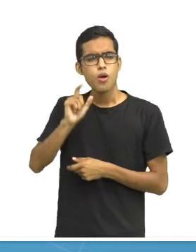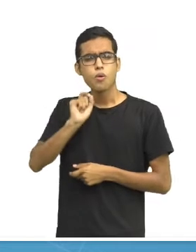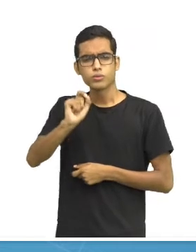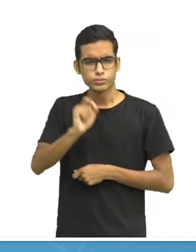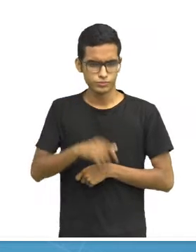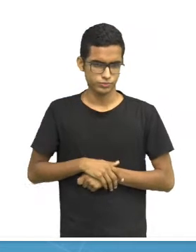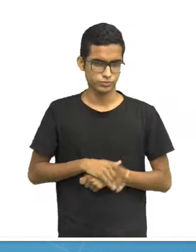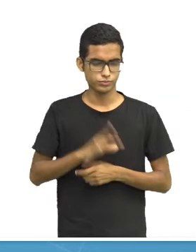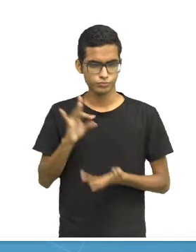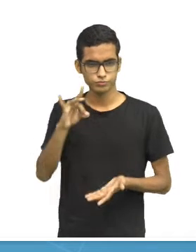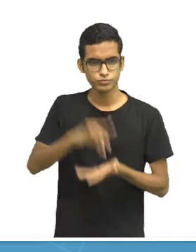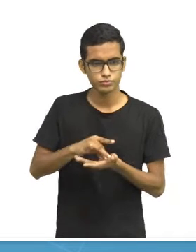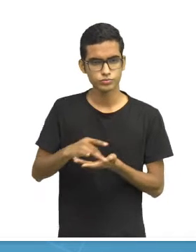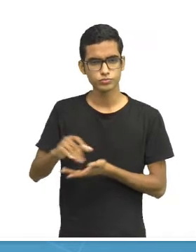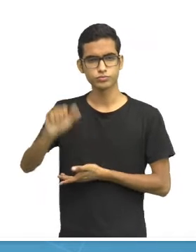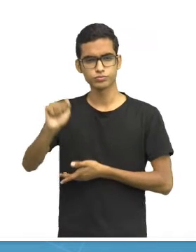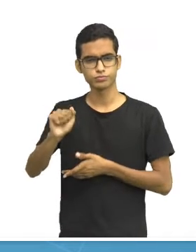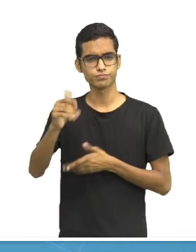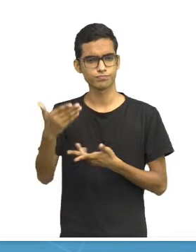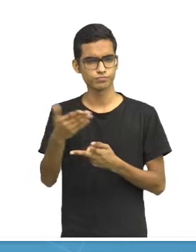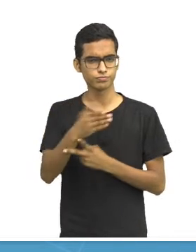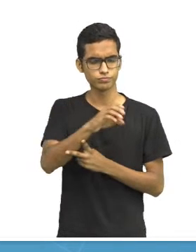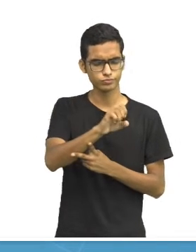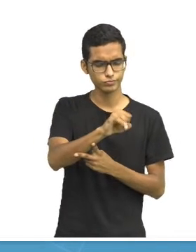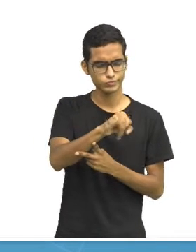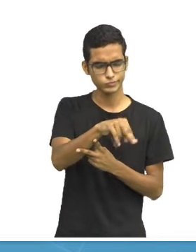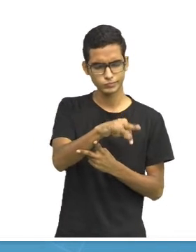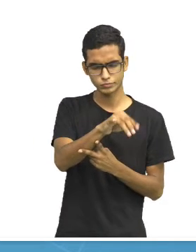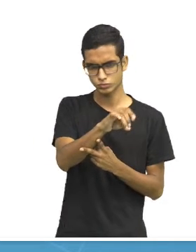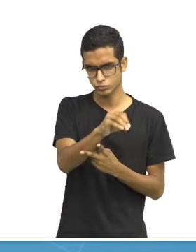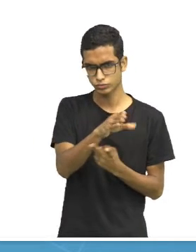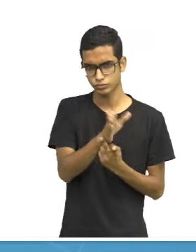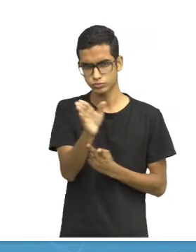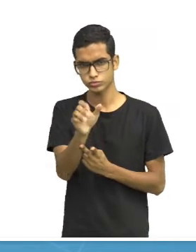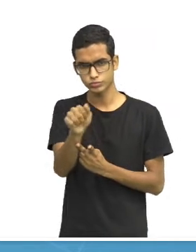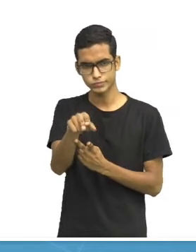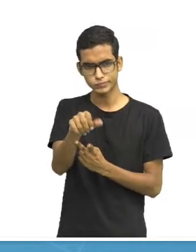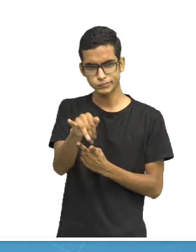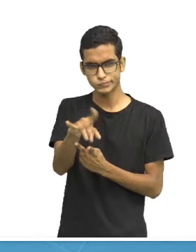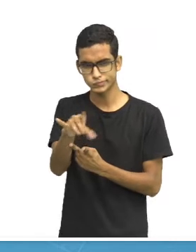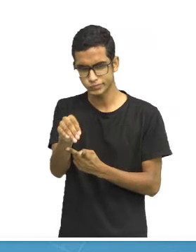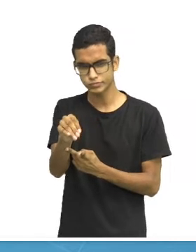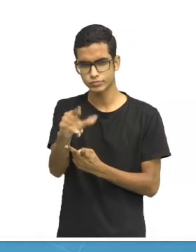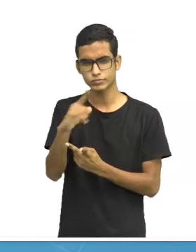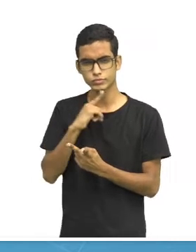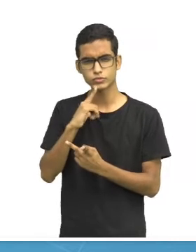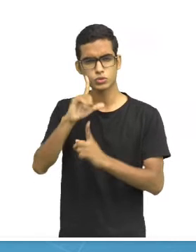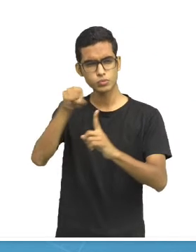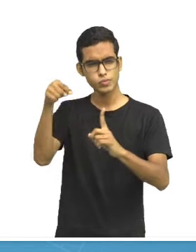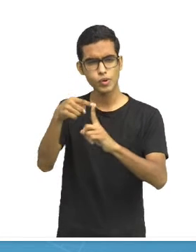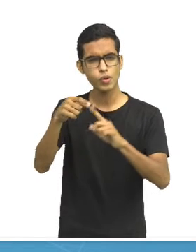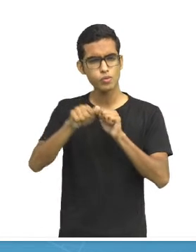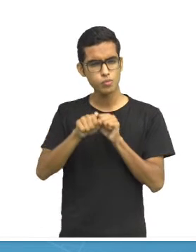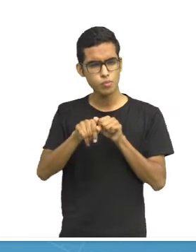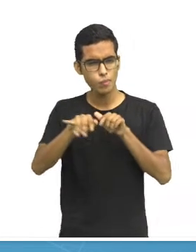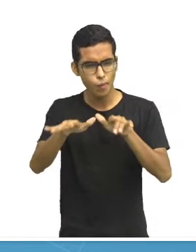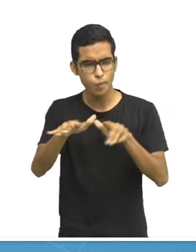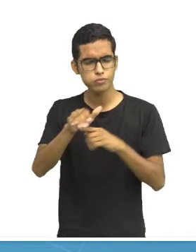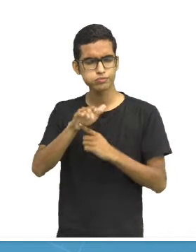sintético quanto o analítico tinha uma preocupação em transmitir uma realidade objetiva, abusando